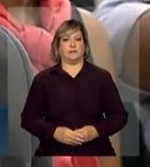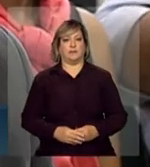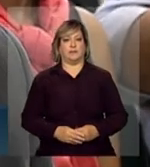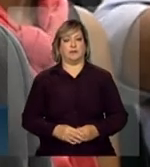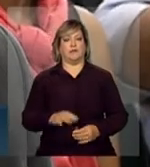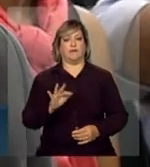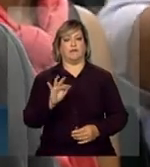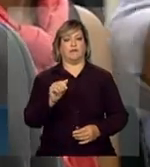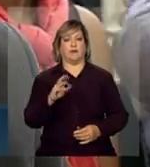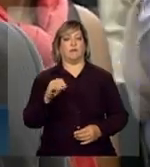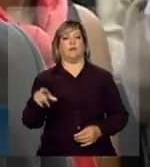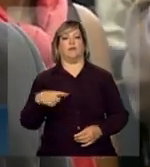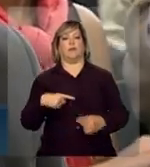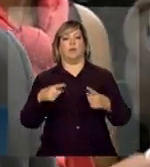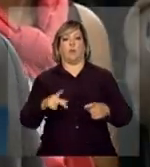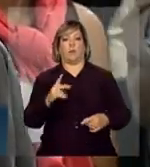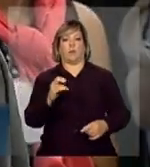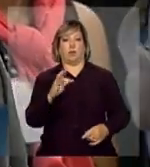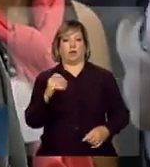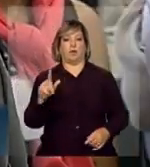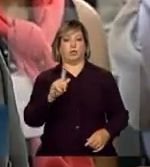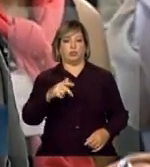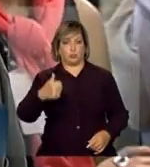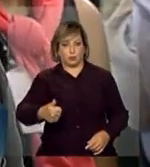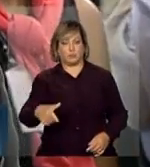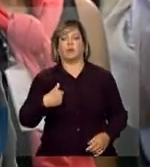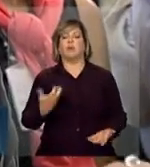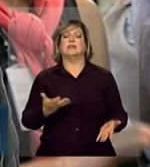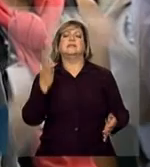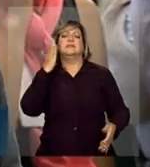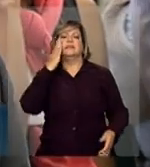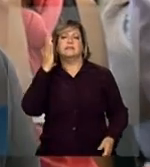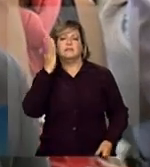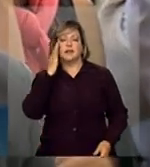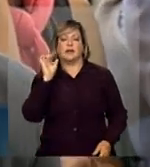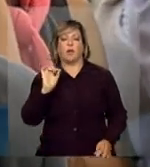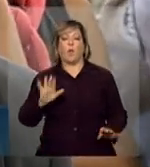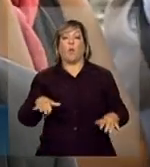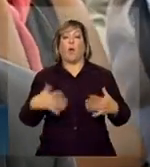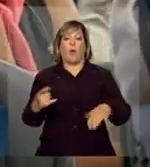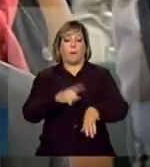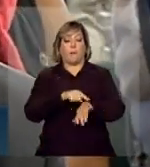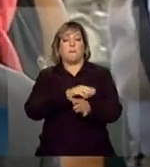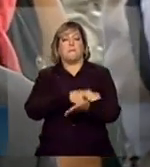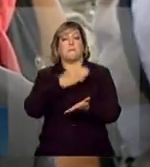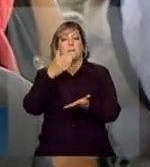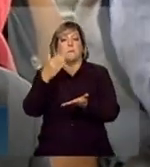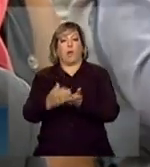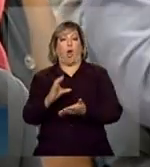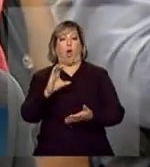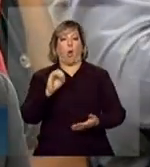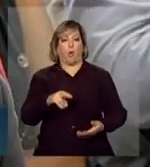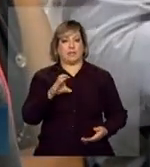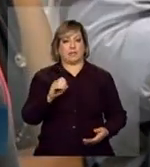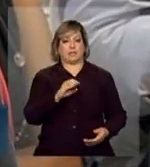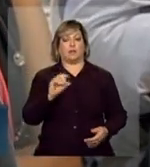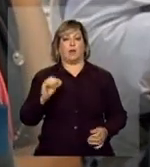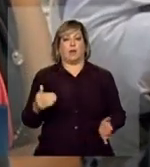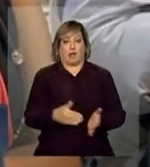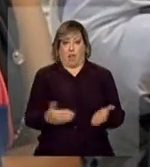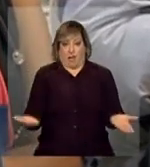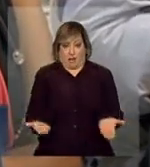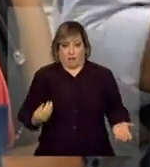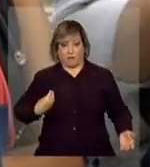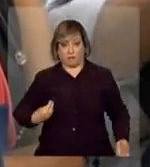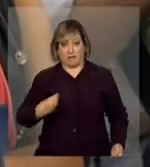Fábio Amato, Portal G1. Eu queria saber qual é o prazo de concessão atual e se